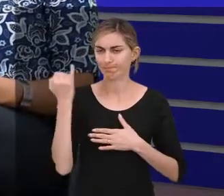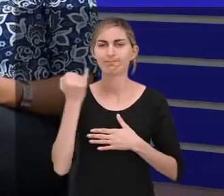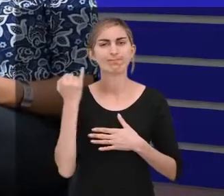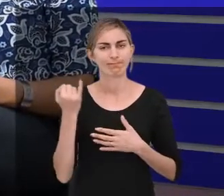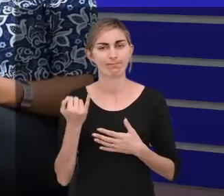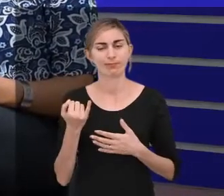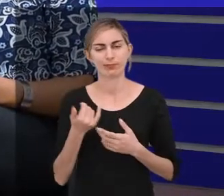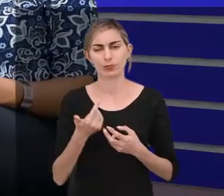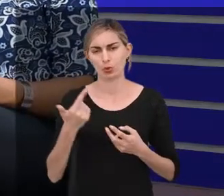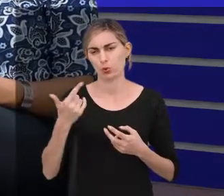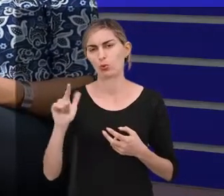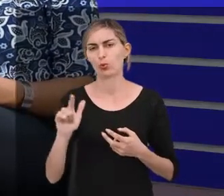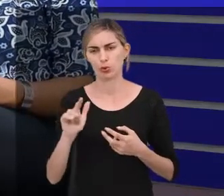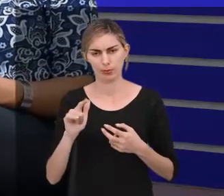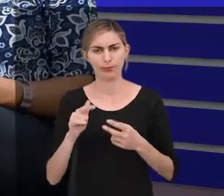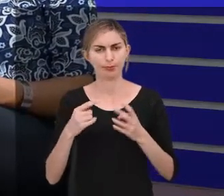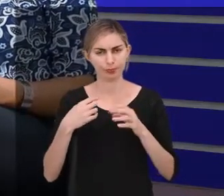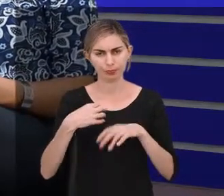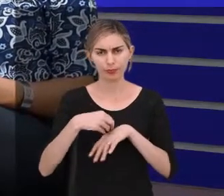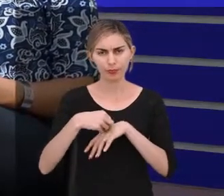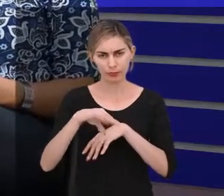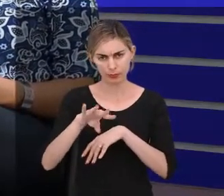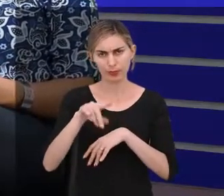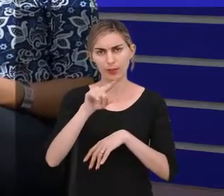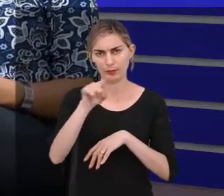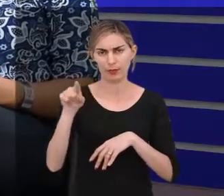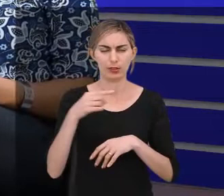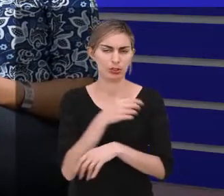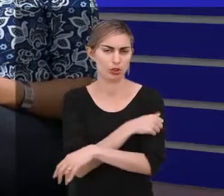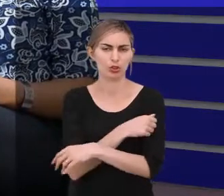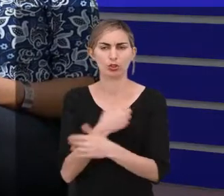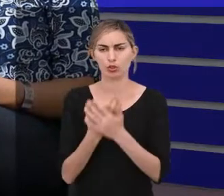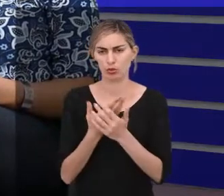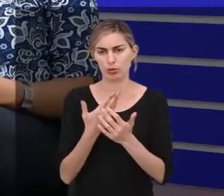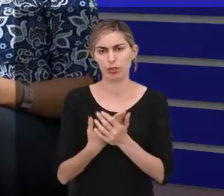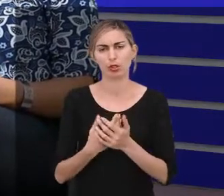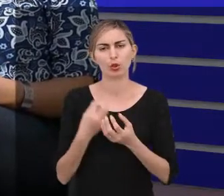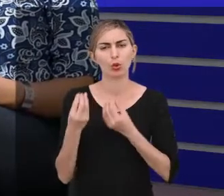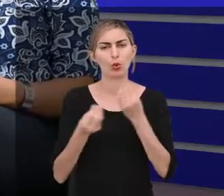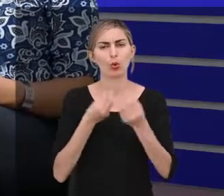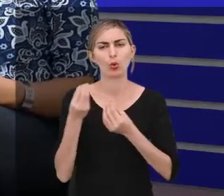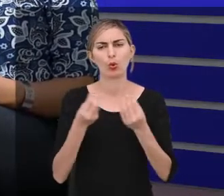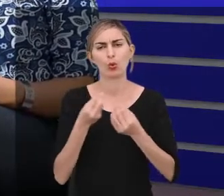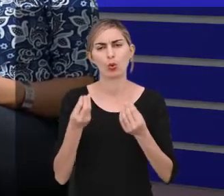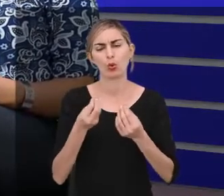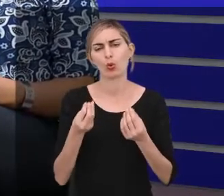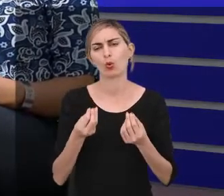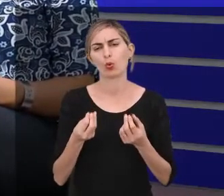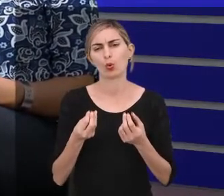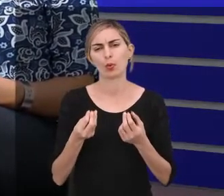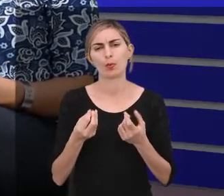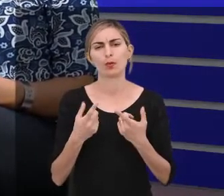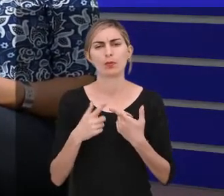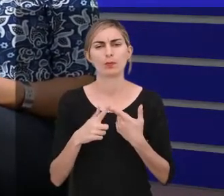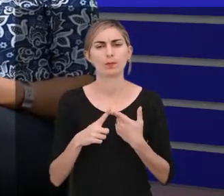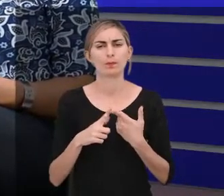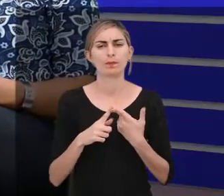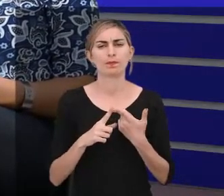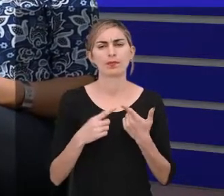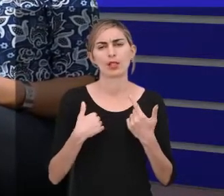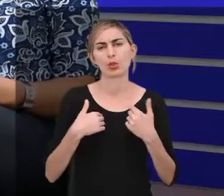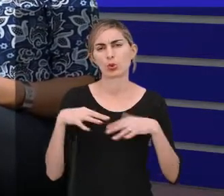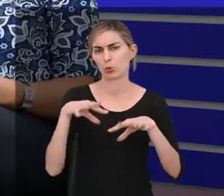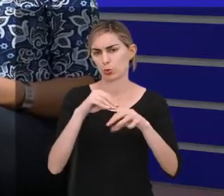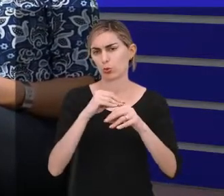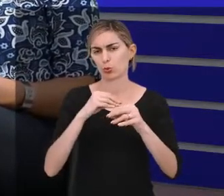Okay. Outro ponto que eu gostaria que você tratasse com o nosso estudante é sobre como ser claro na comunicação. Né? A gente tem tantos